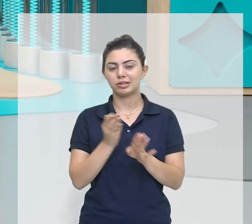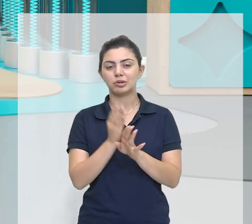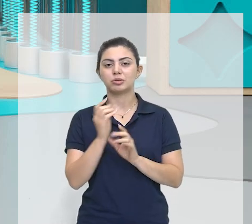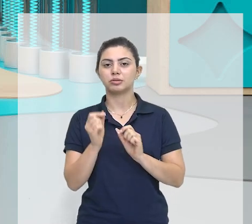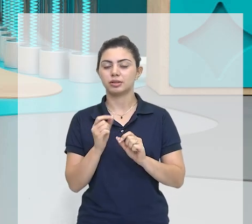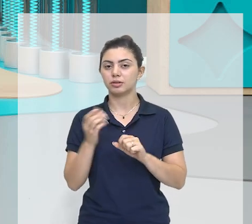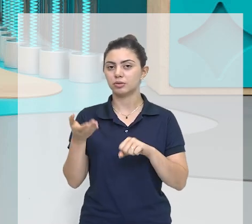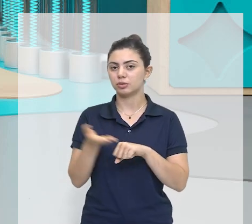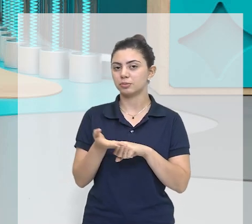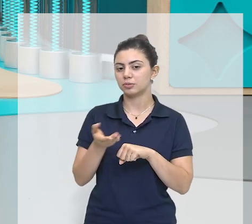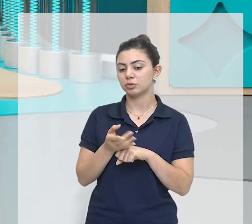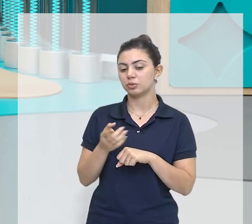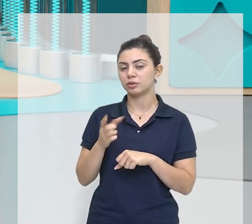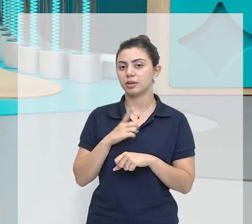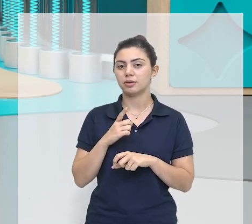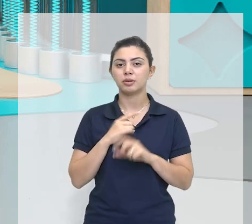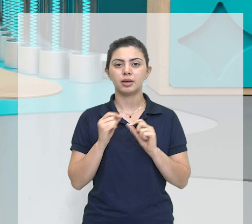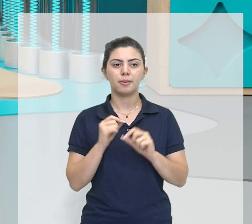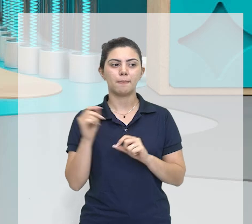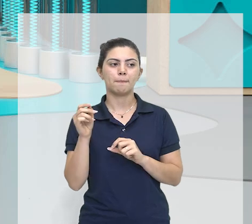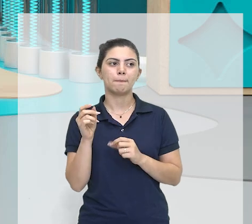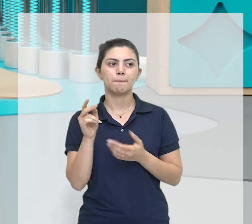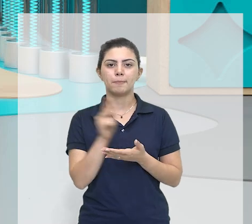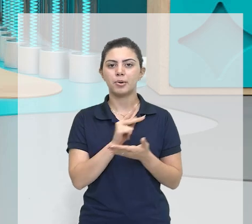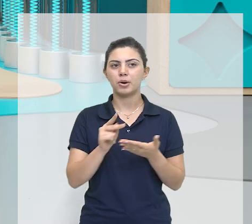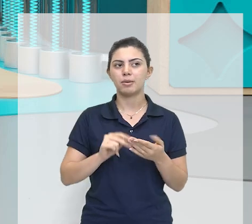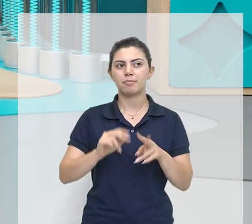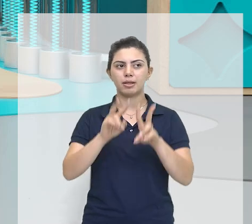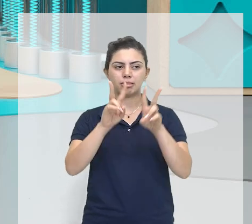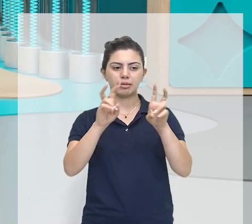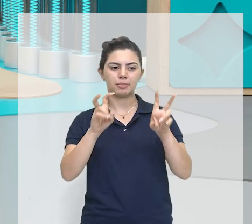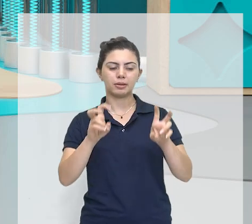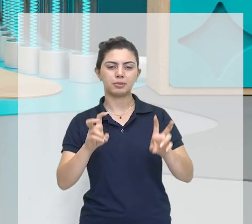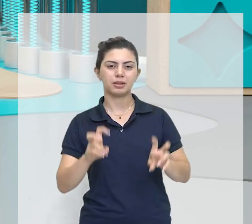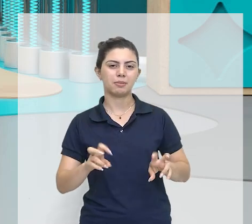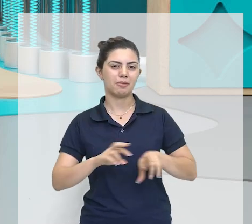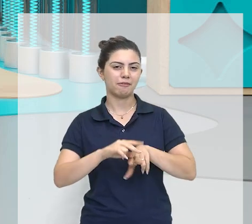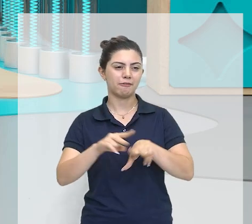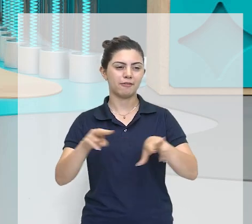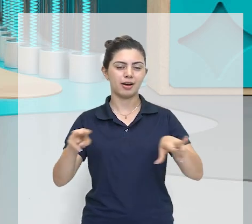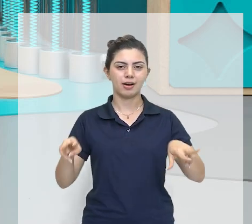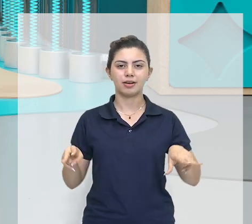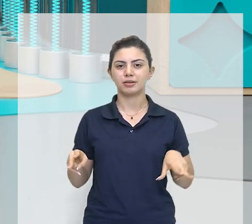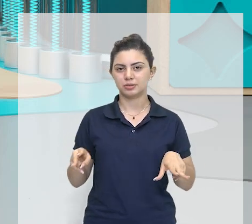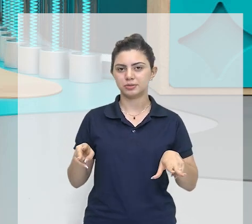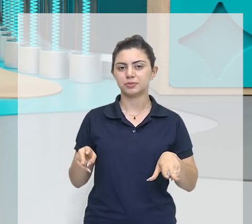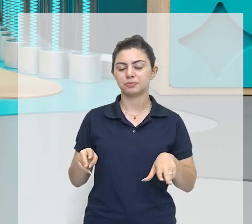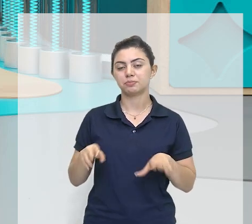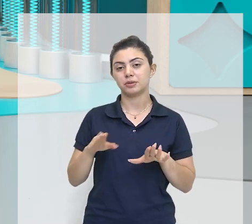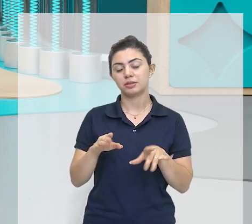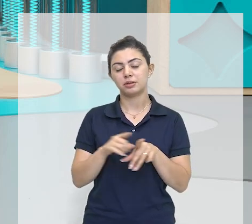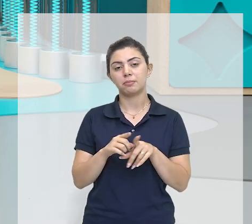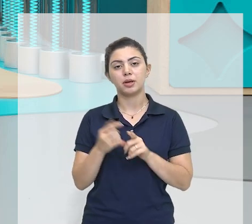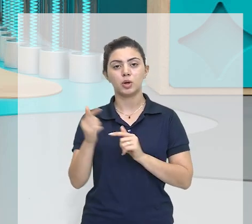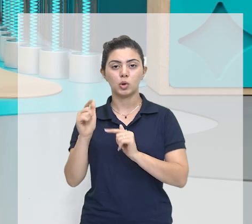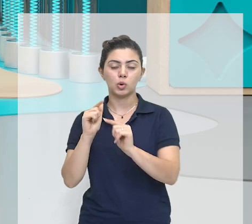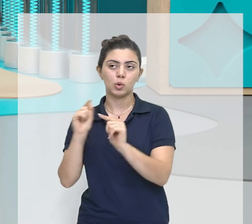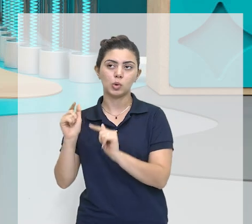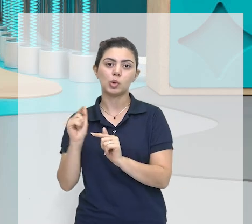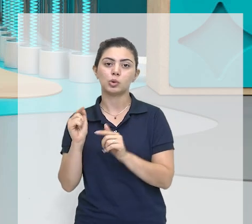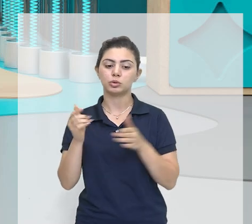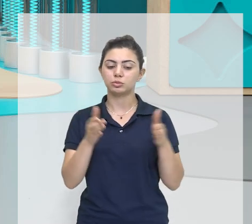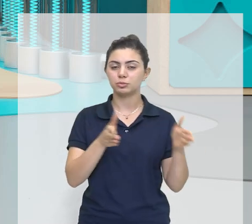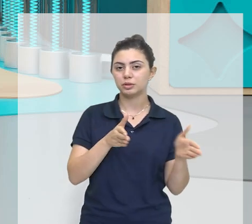encontrar poemas com temas diversos, né? Que tratam de coisas do nosso tempo. Assim como outros poemas de outras